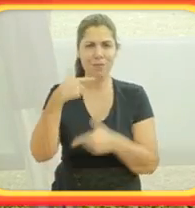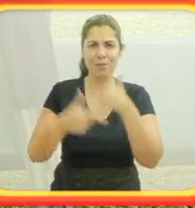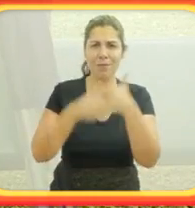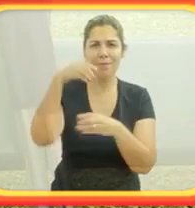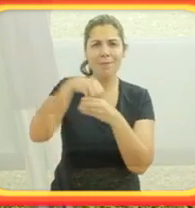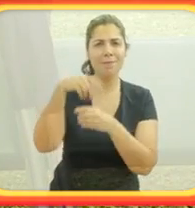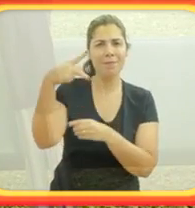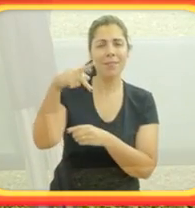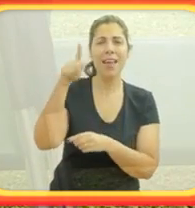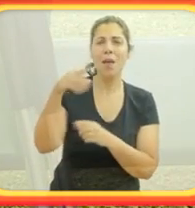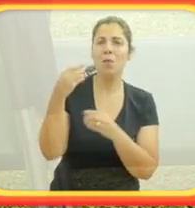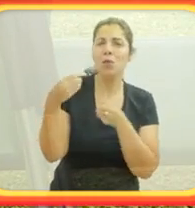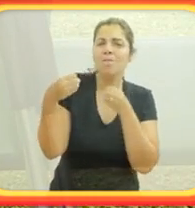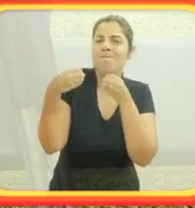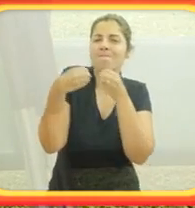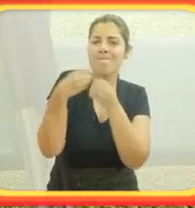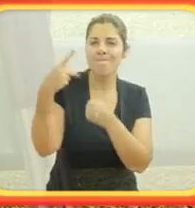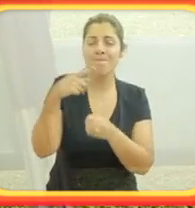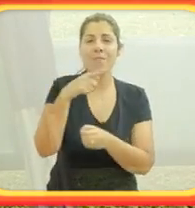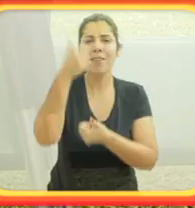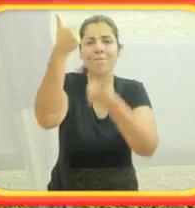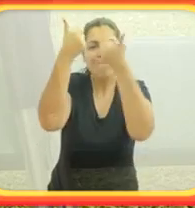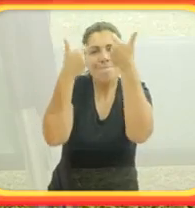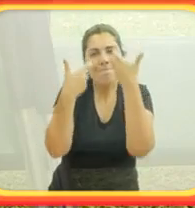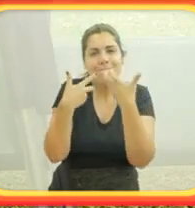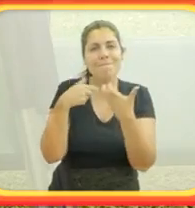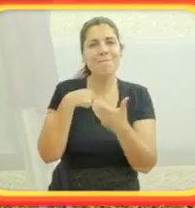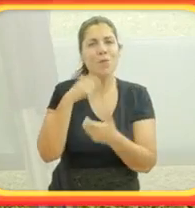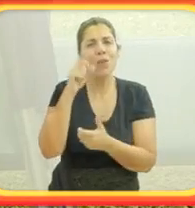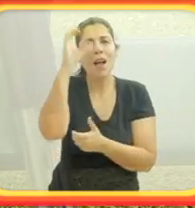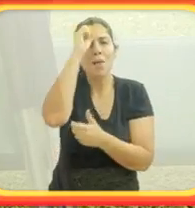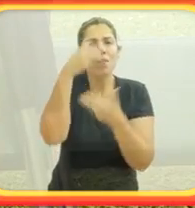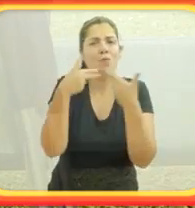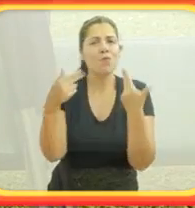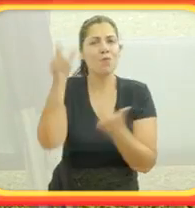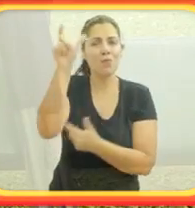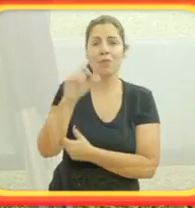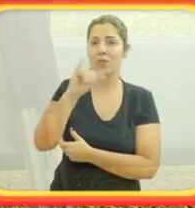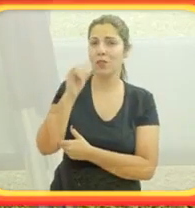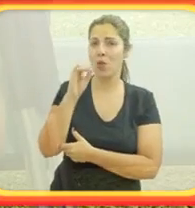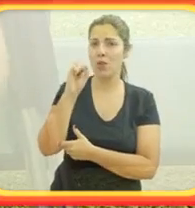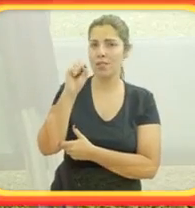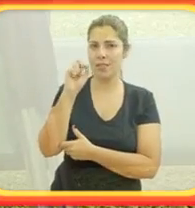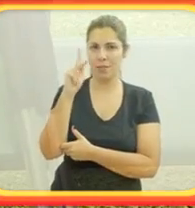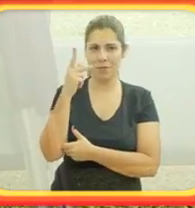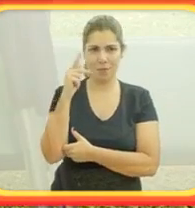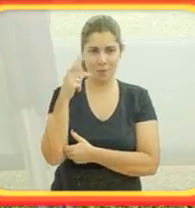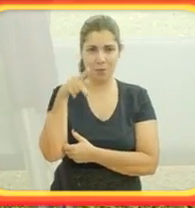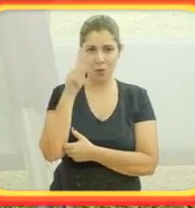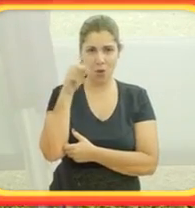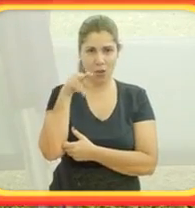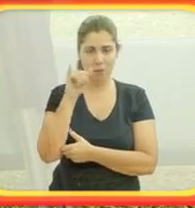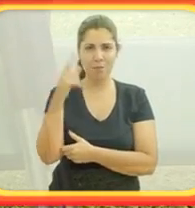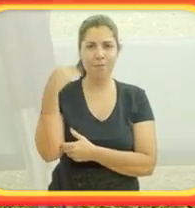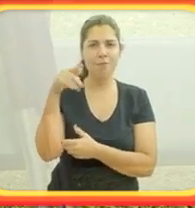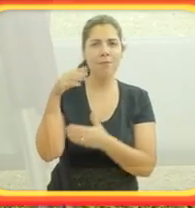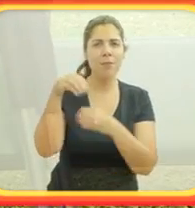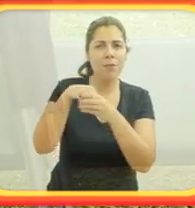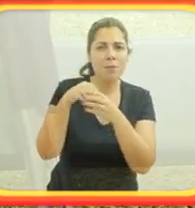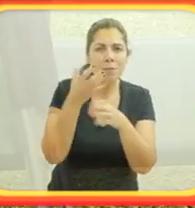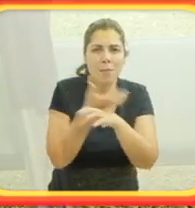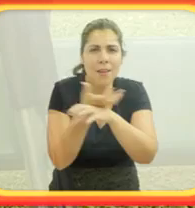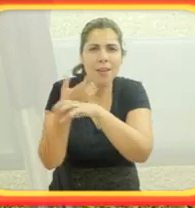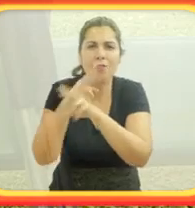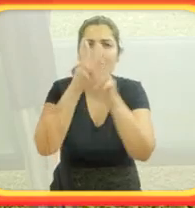muito próxima dele. Ela conta que ela aprendeu muito com o Joseph Kony no meio da mata sobre medicina natural, ela disse que cura malária